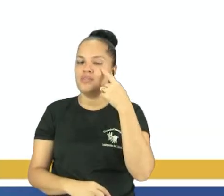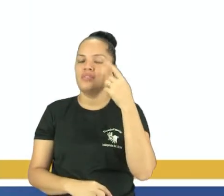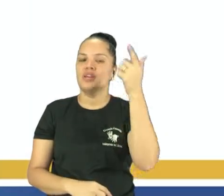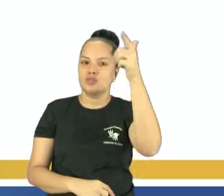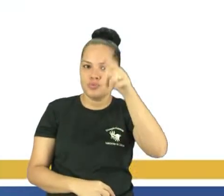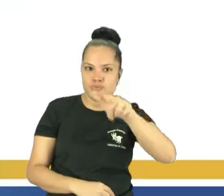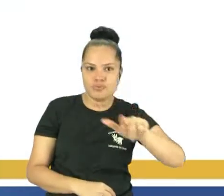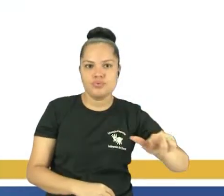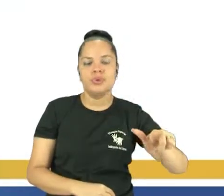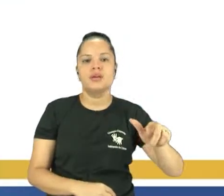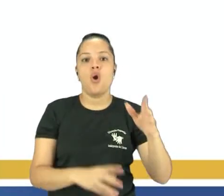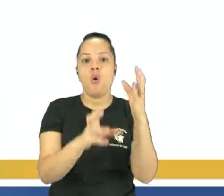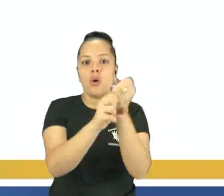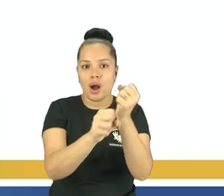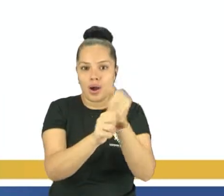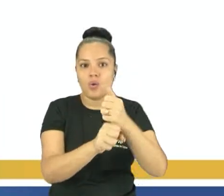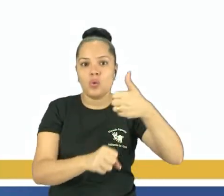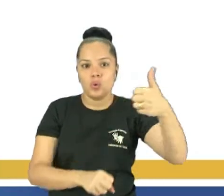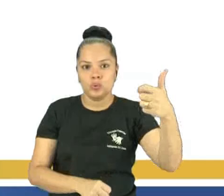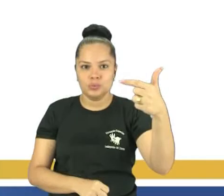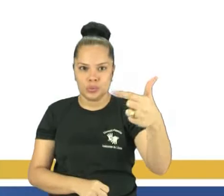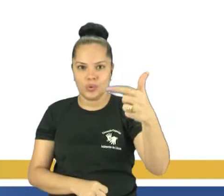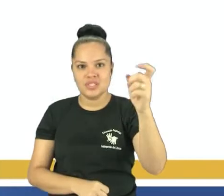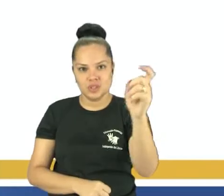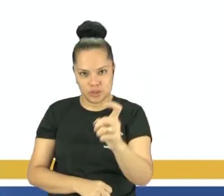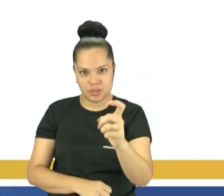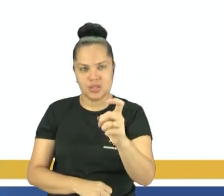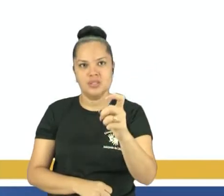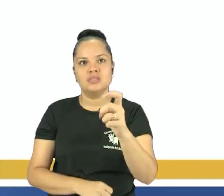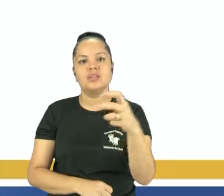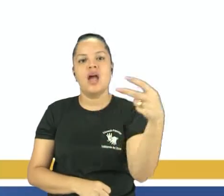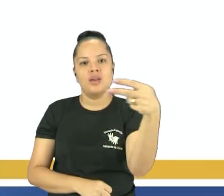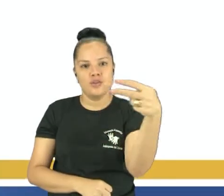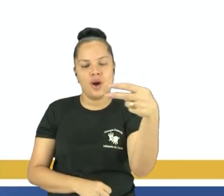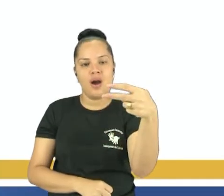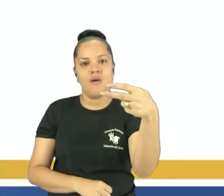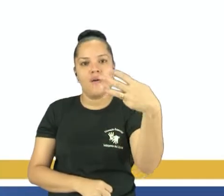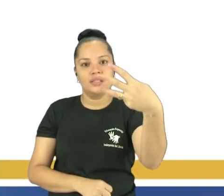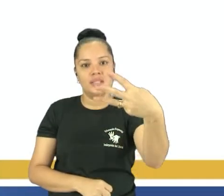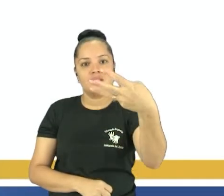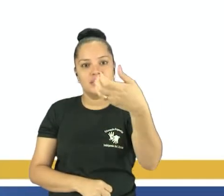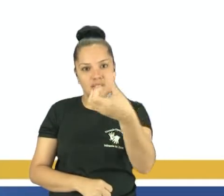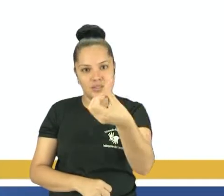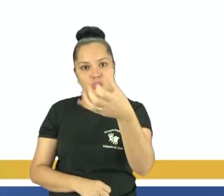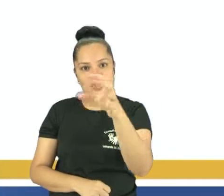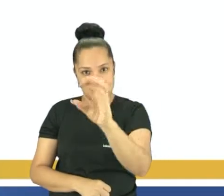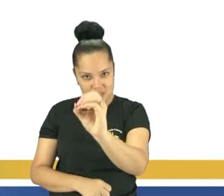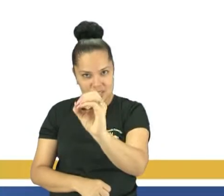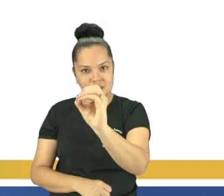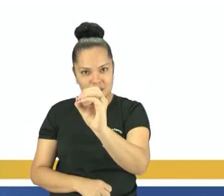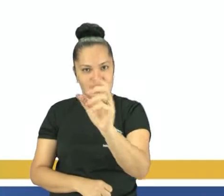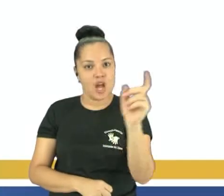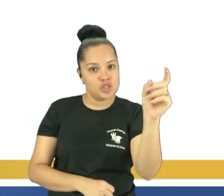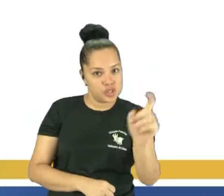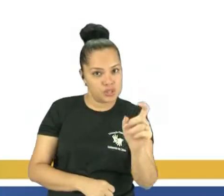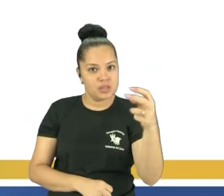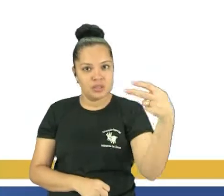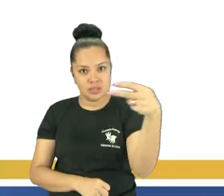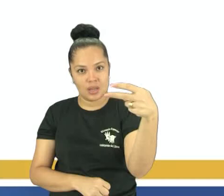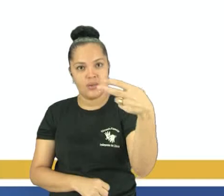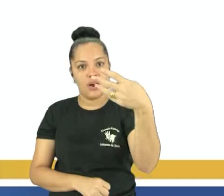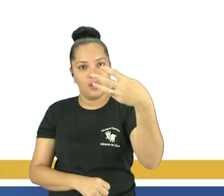incógnita x. Então, 12x é igual a 360. Então, nós temos que x vai ser igual